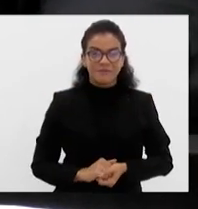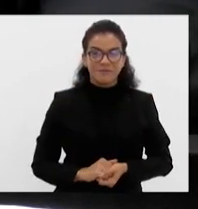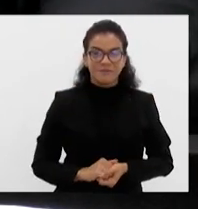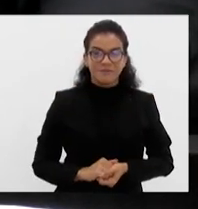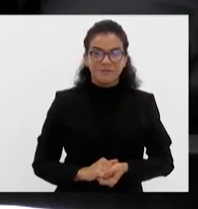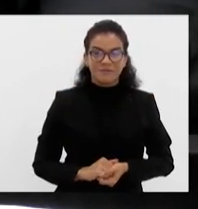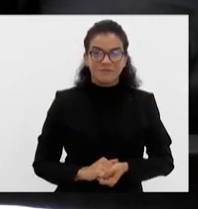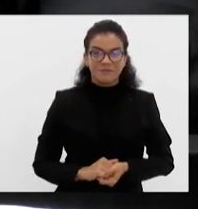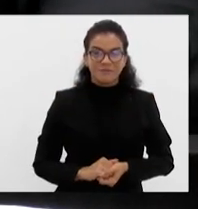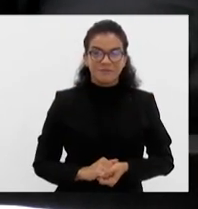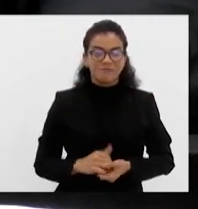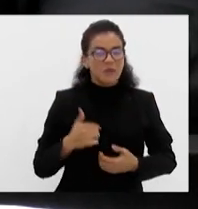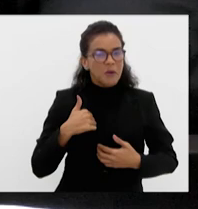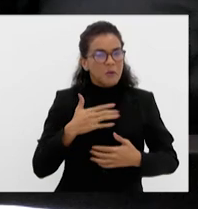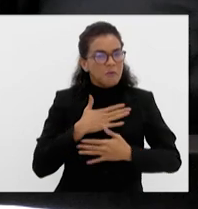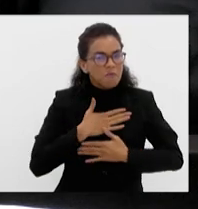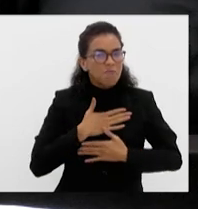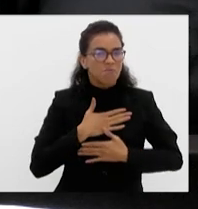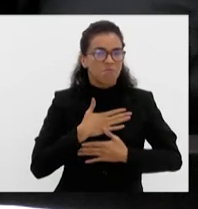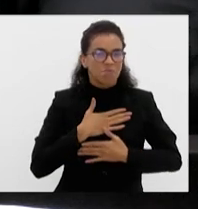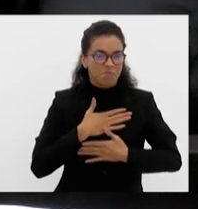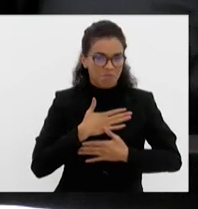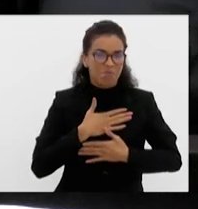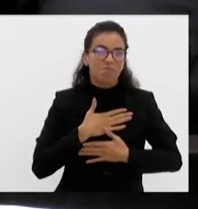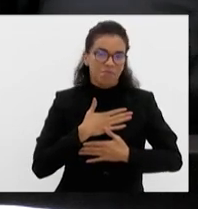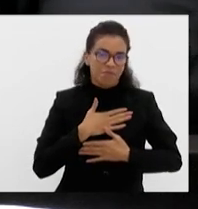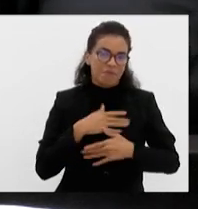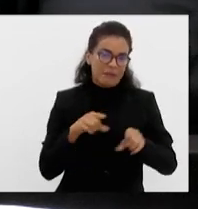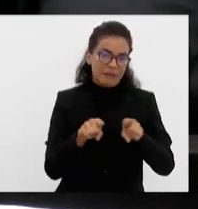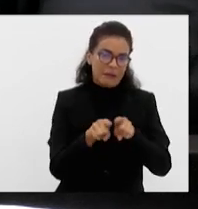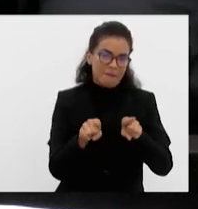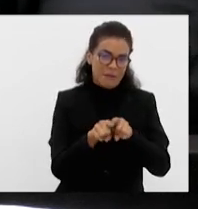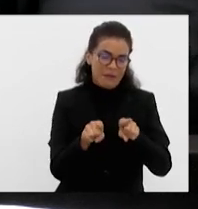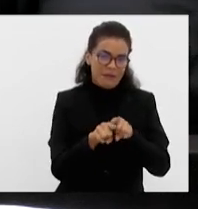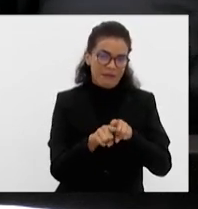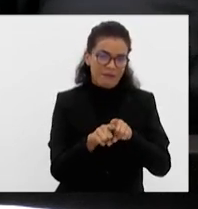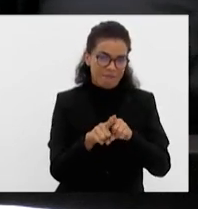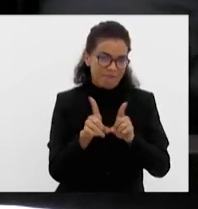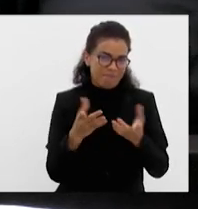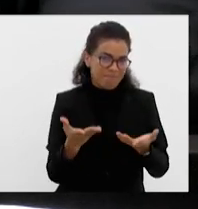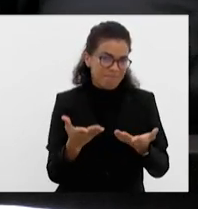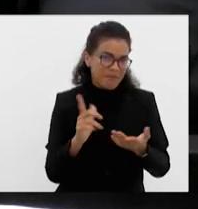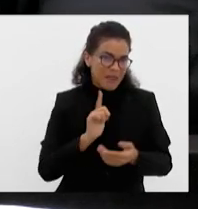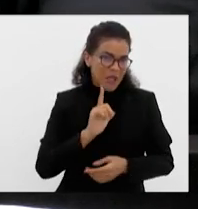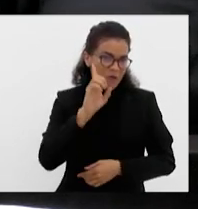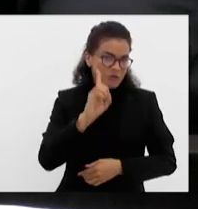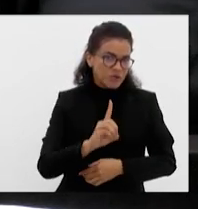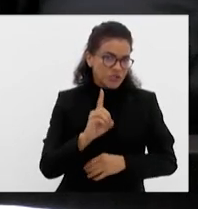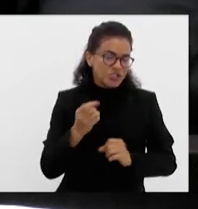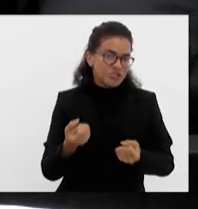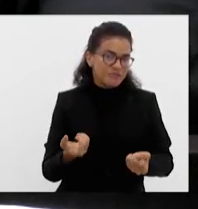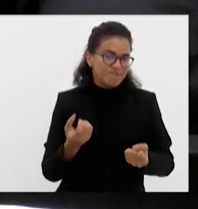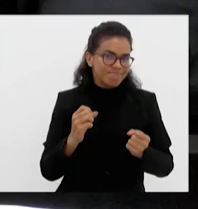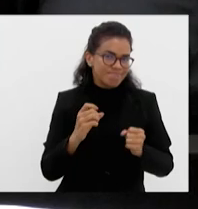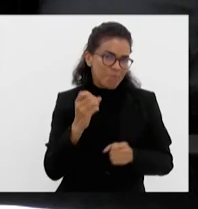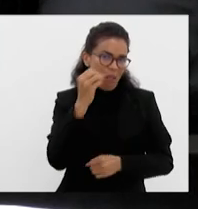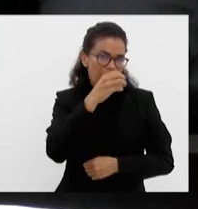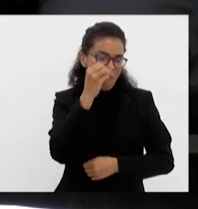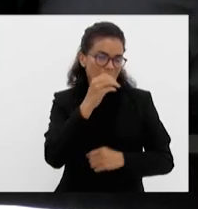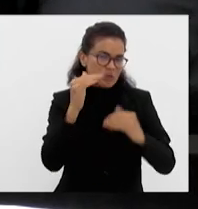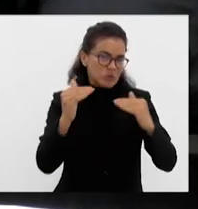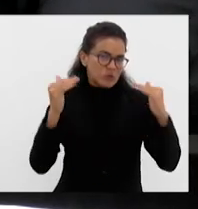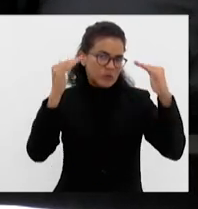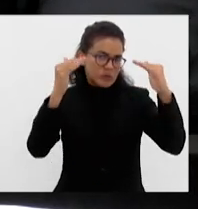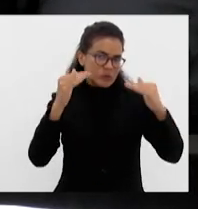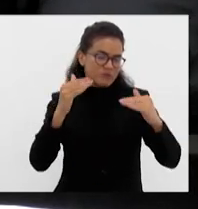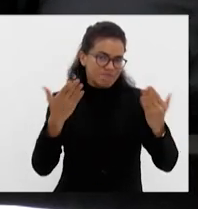eu, como todo, e garanto Vossa Excelência também, é a favor que a gente tenha um dia de defesa contra o abuso de autoridade.